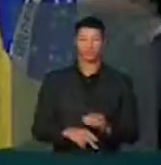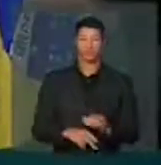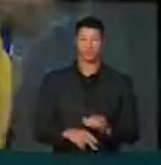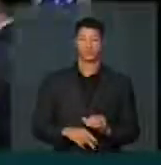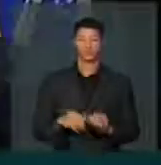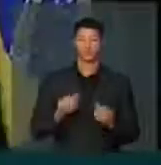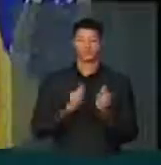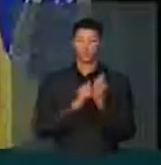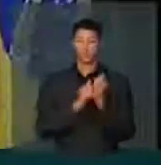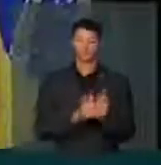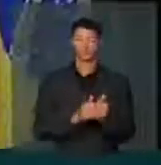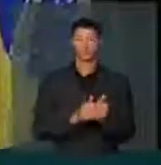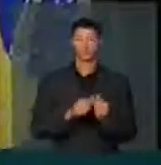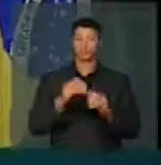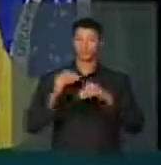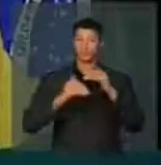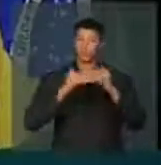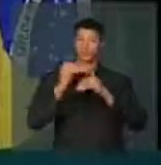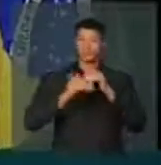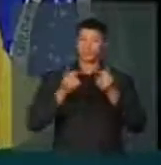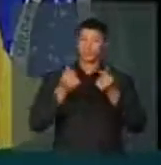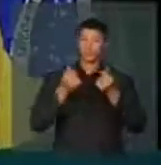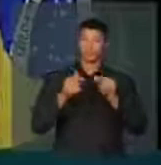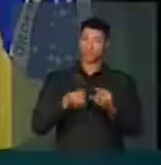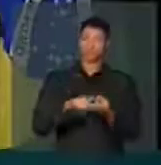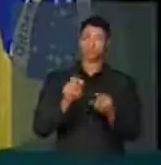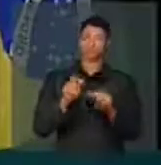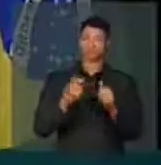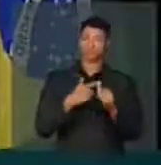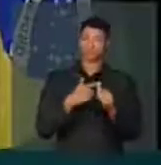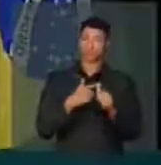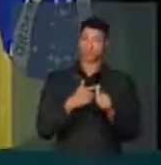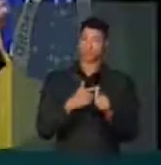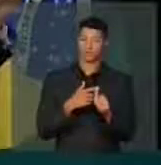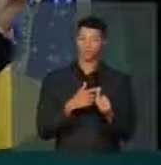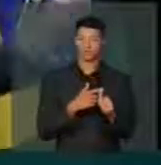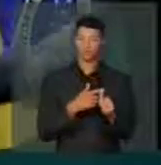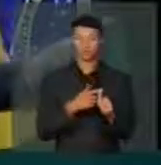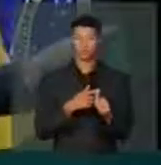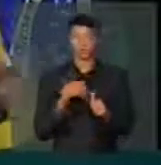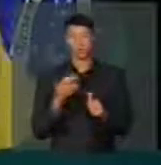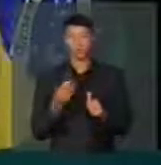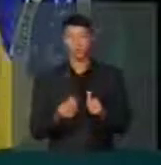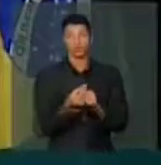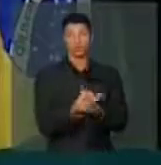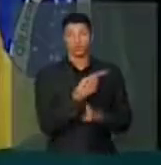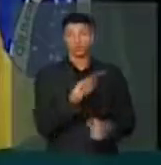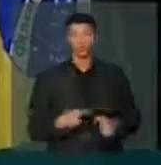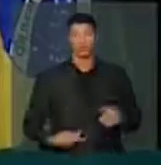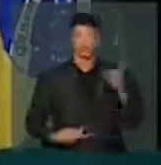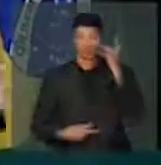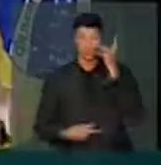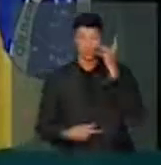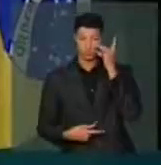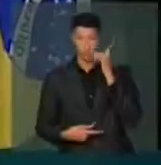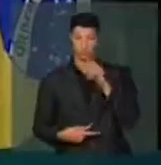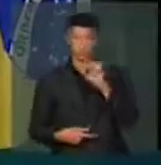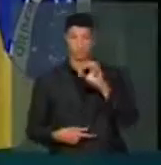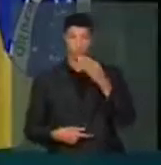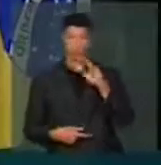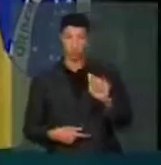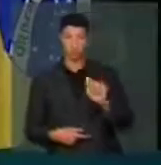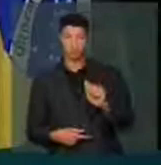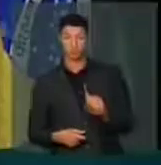da condução e do processo do orçamento, que primeiro, ou devolvesse a presidente Dilma Rousseff a peça